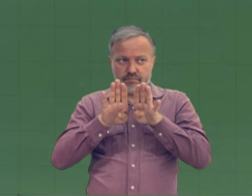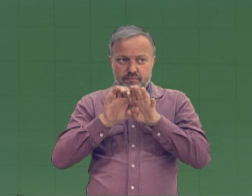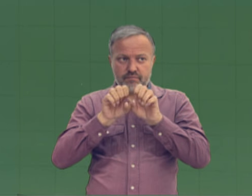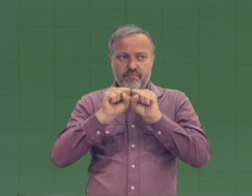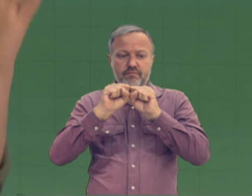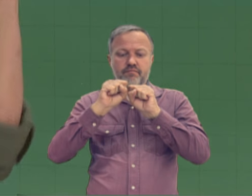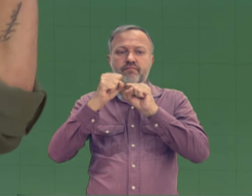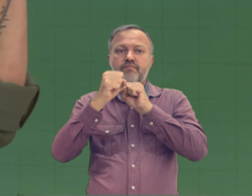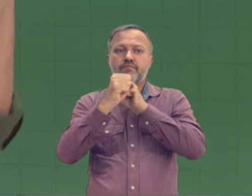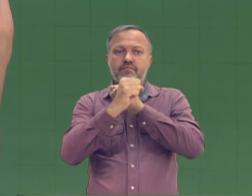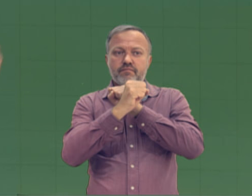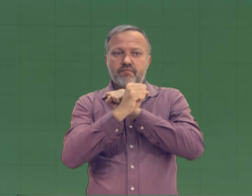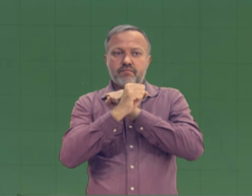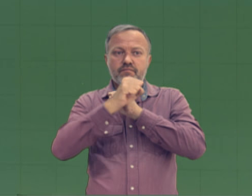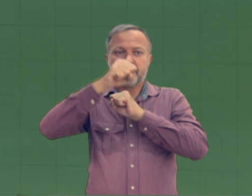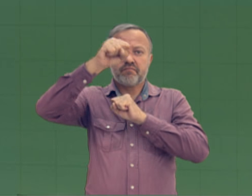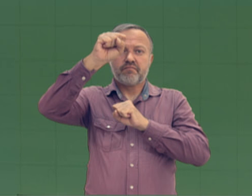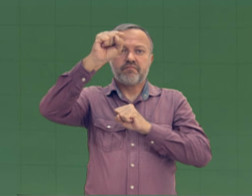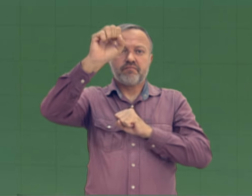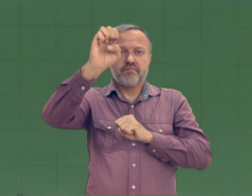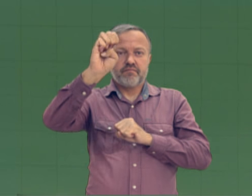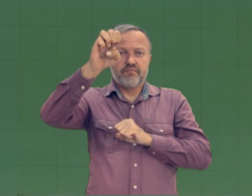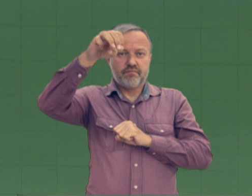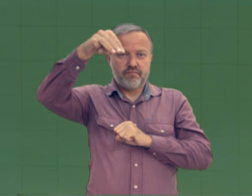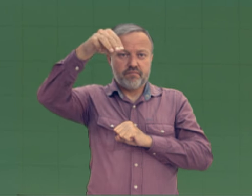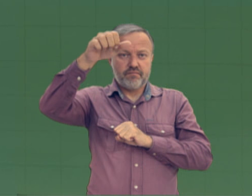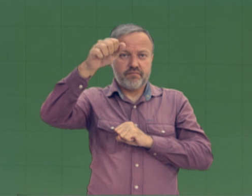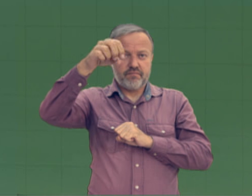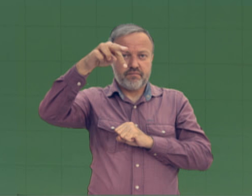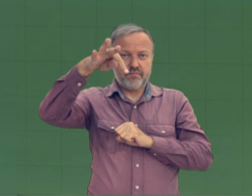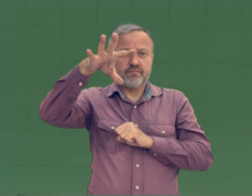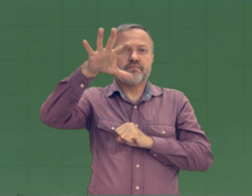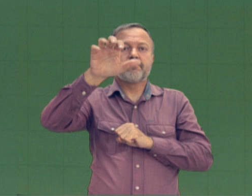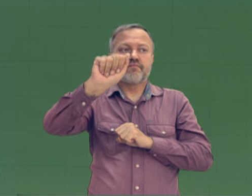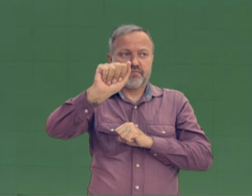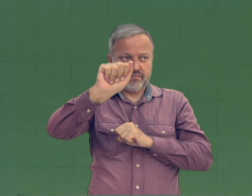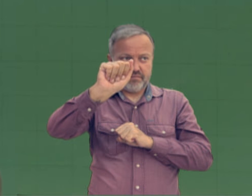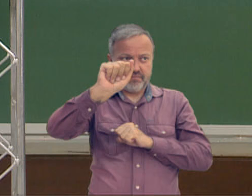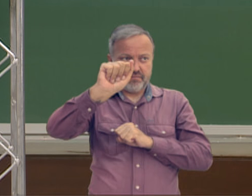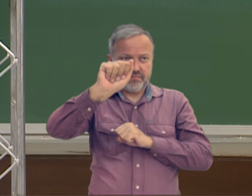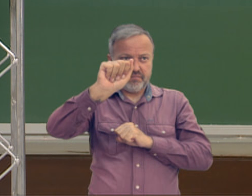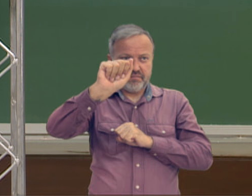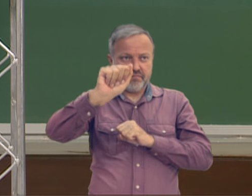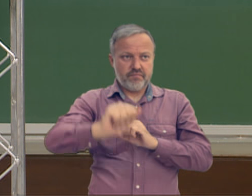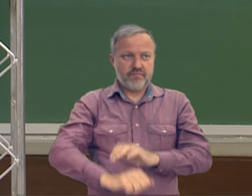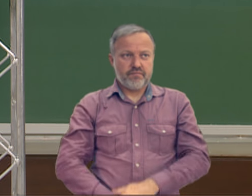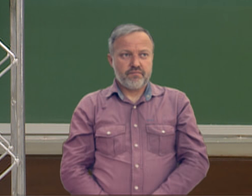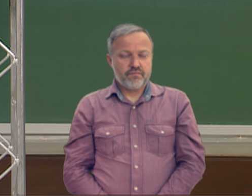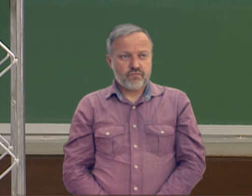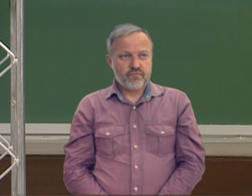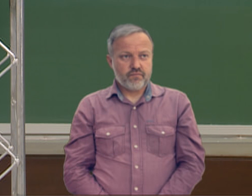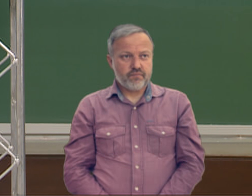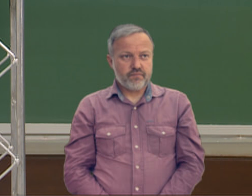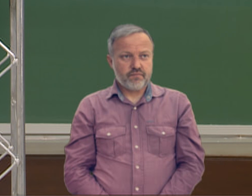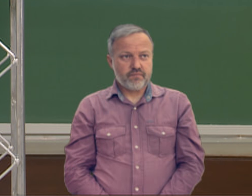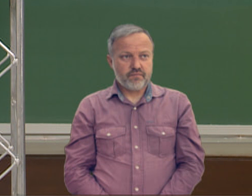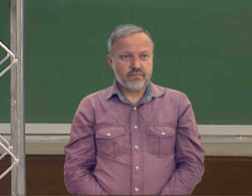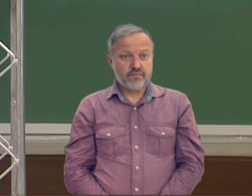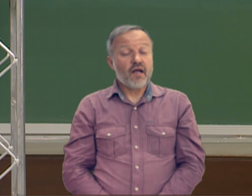das palavras no texto, ok? Então, finalizando,